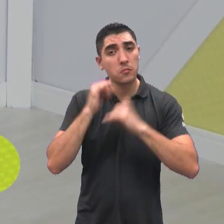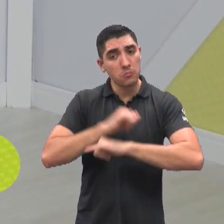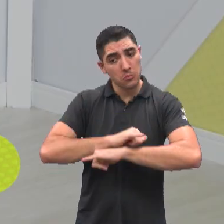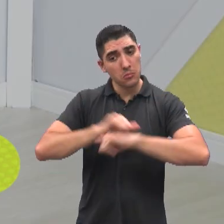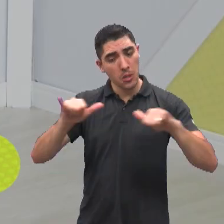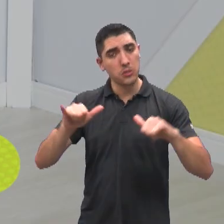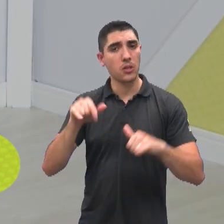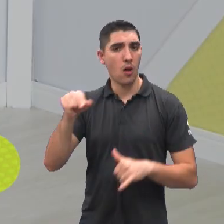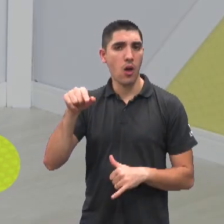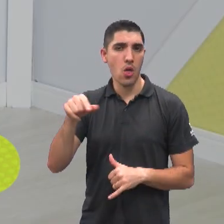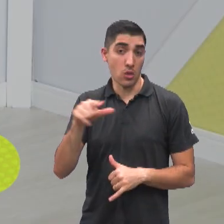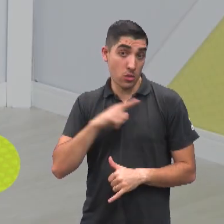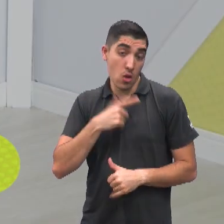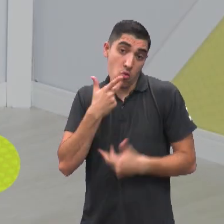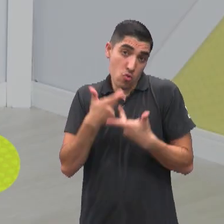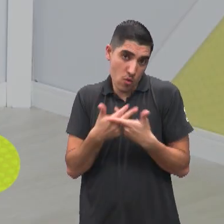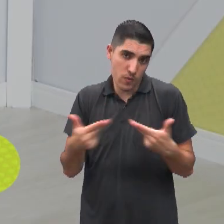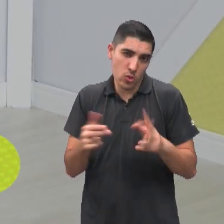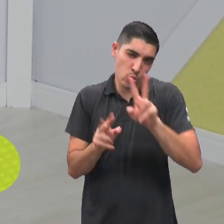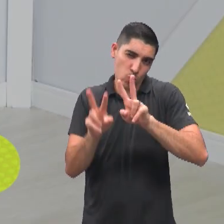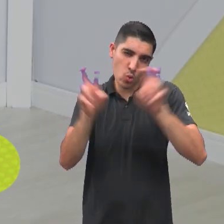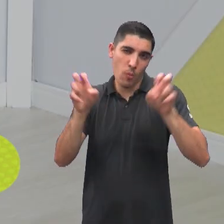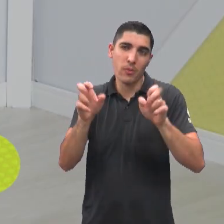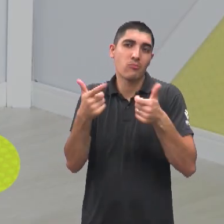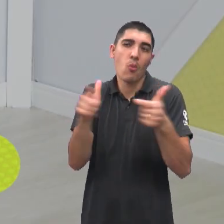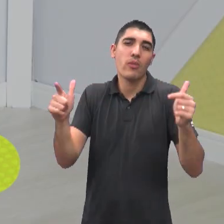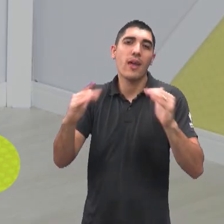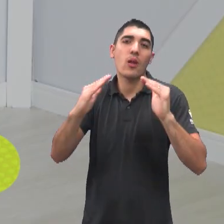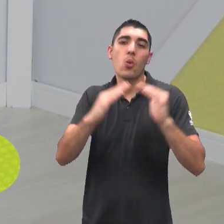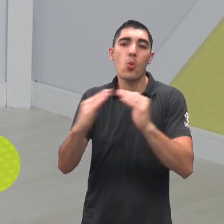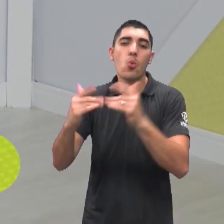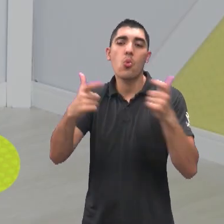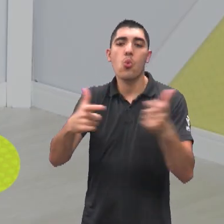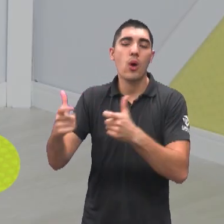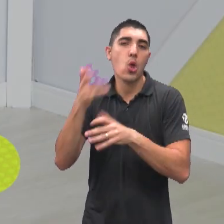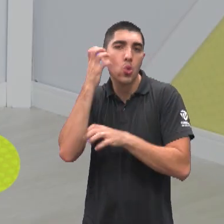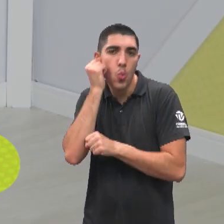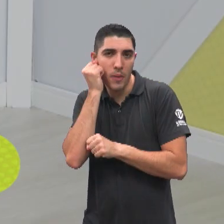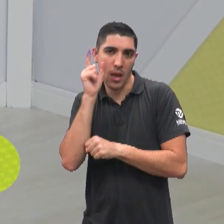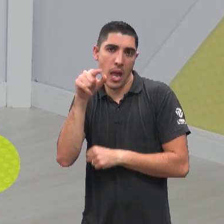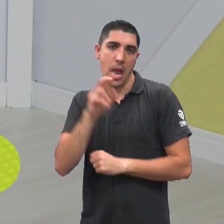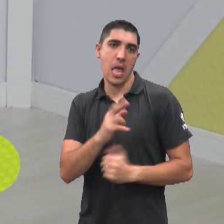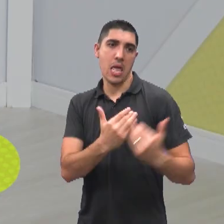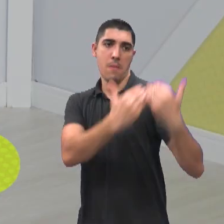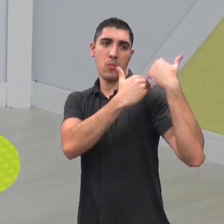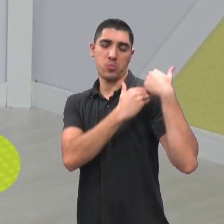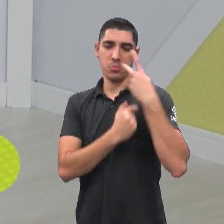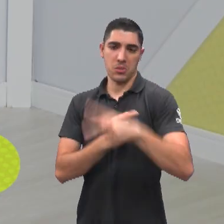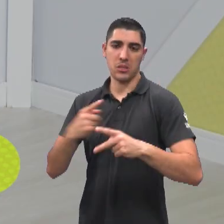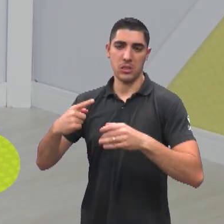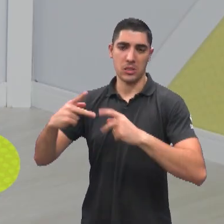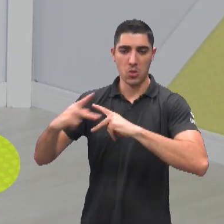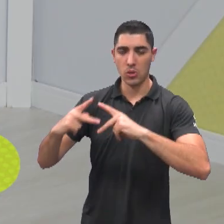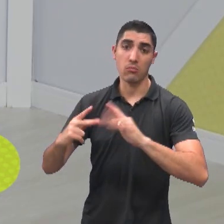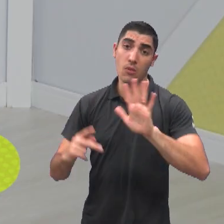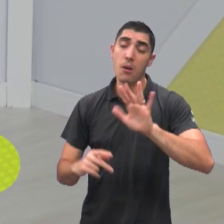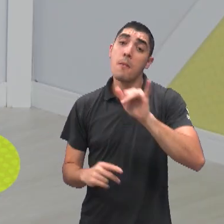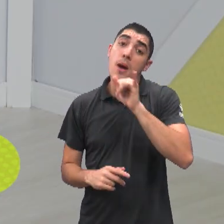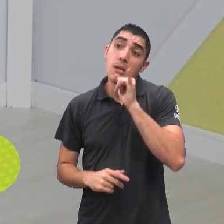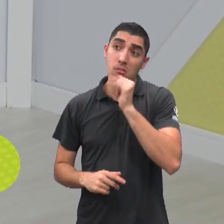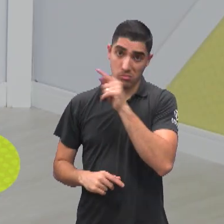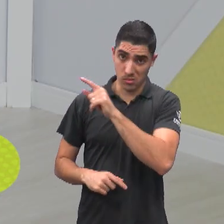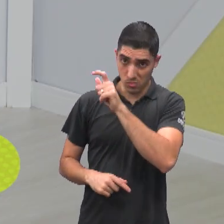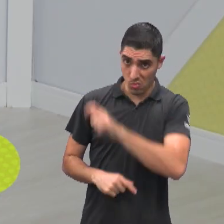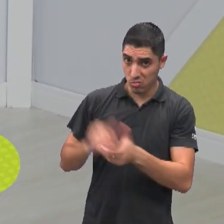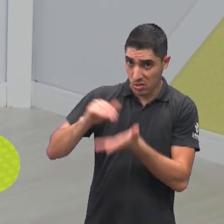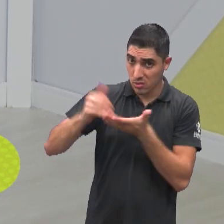aí com relação ao não ter alojamento aqui para as cidades, mas isso é aquilo que aconteceu, né, Brunão? São José se prontificou a ceder